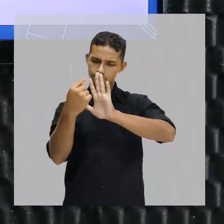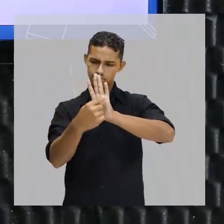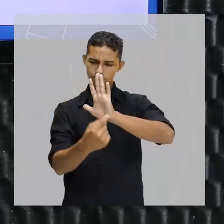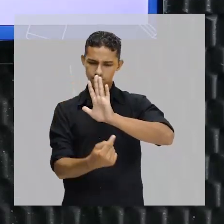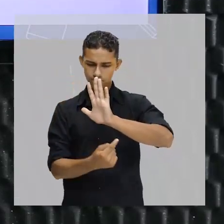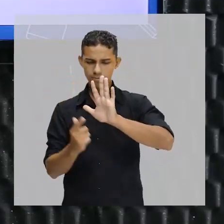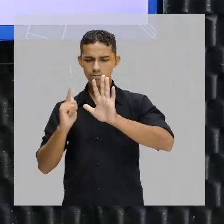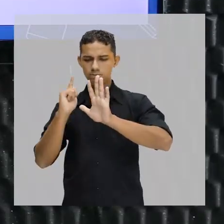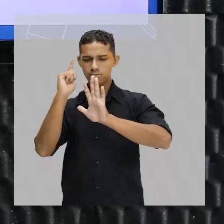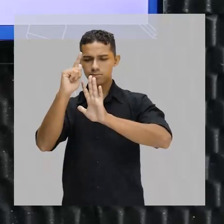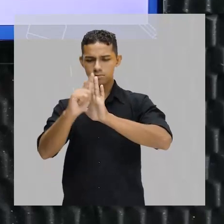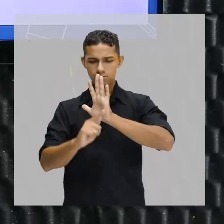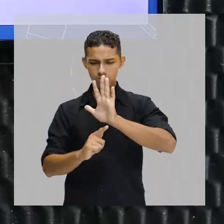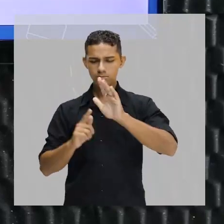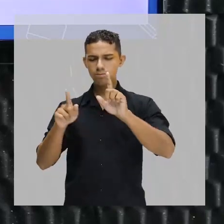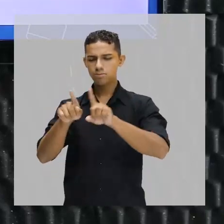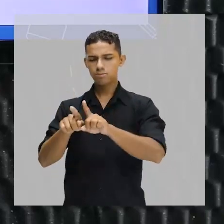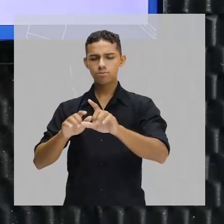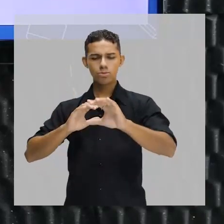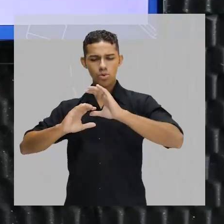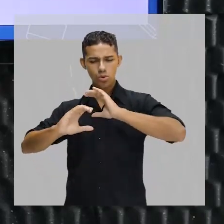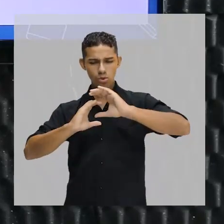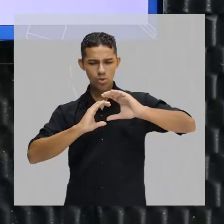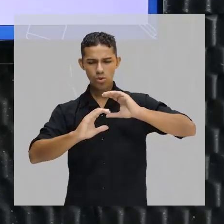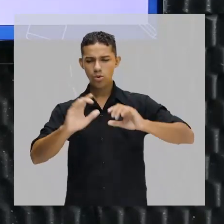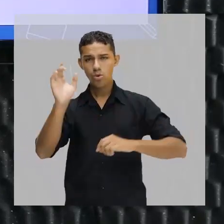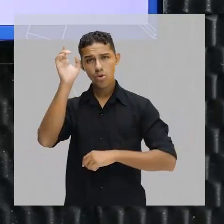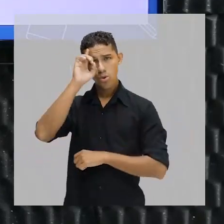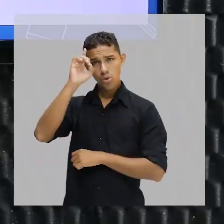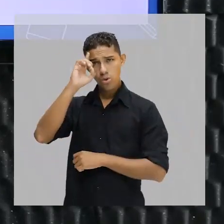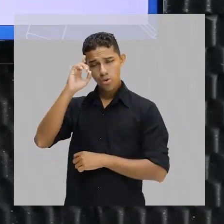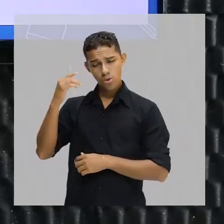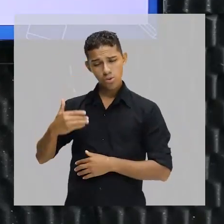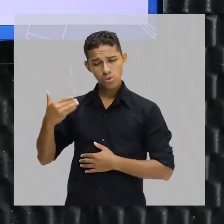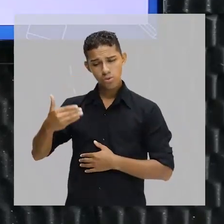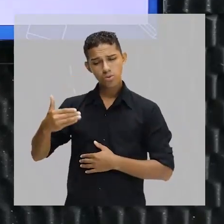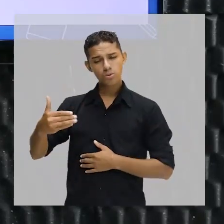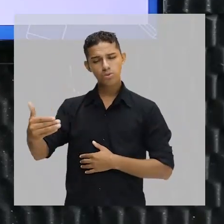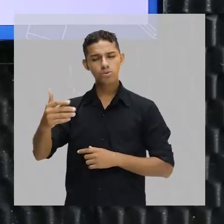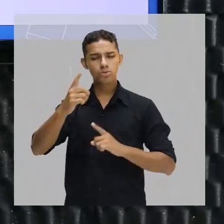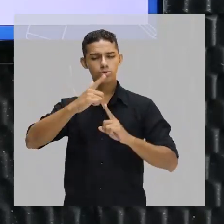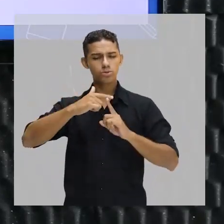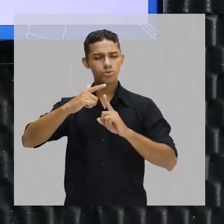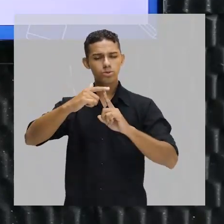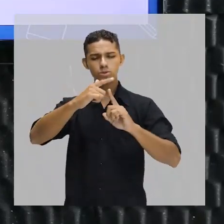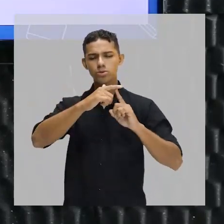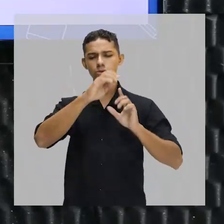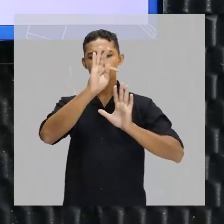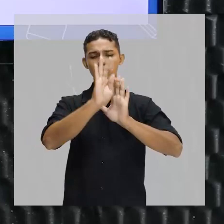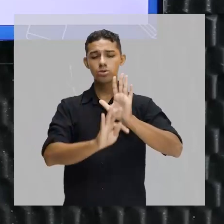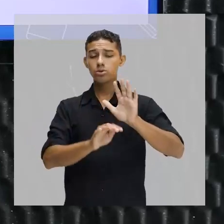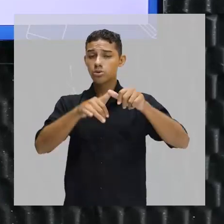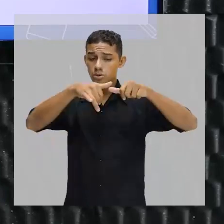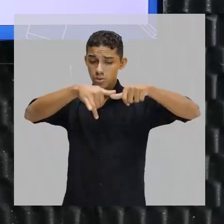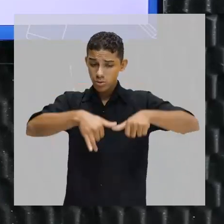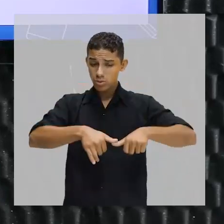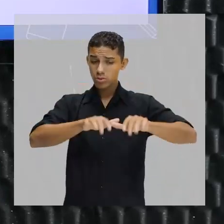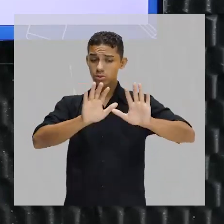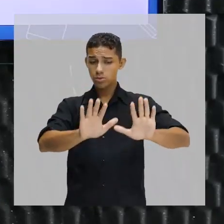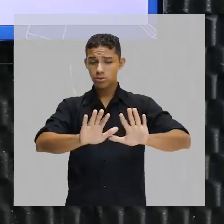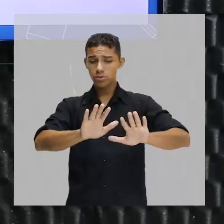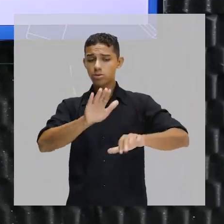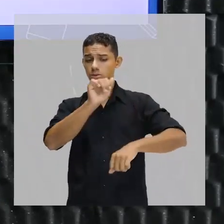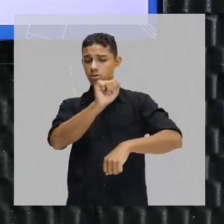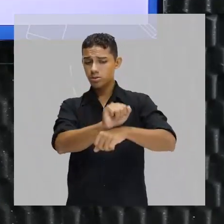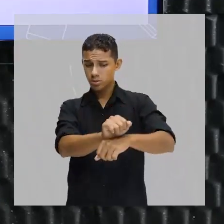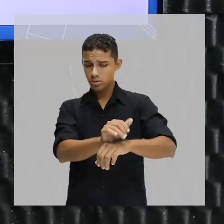situações sociocomunicativas, às situações do nosso dia a dia. Enquanto que os tipos textuais são categorias fixas, que nós vamos ver